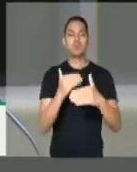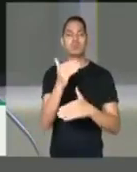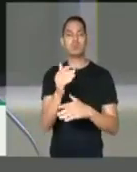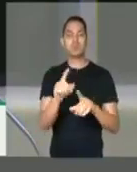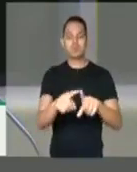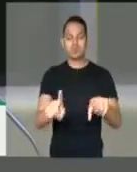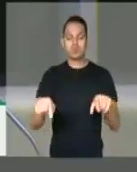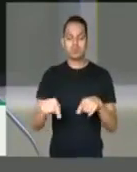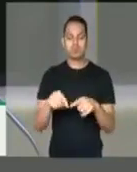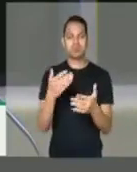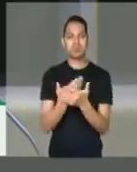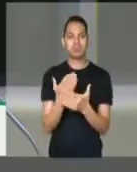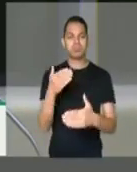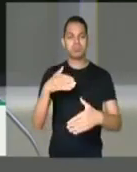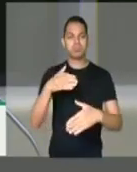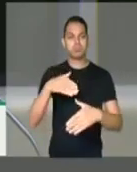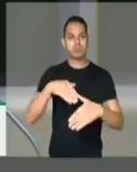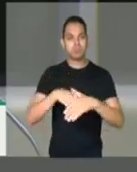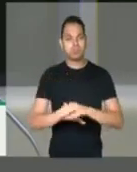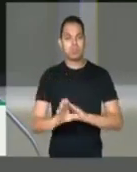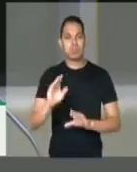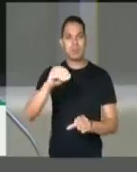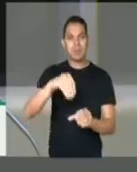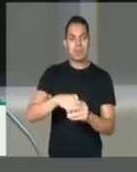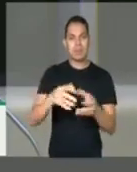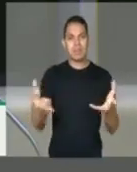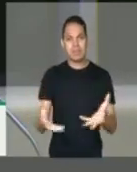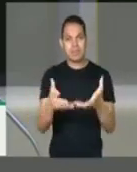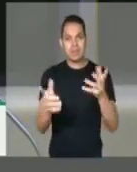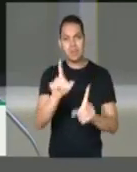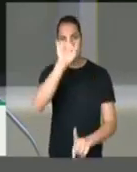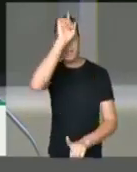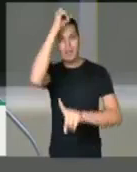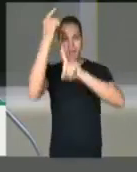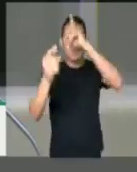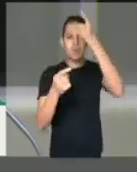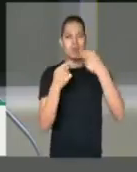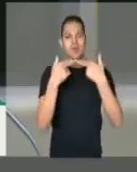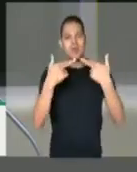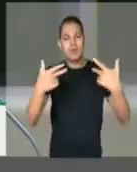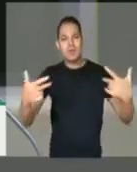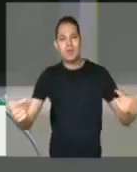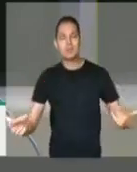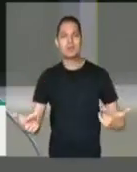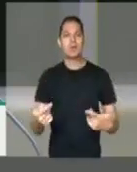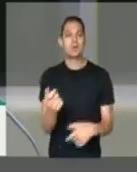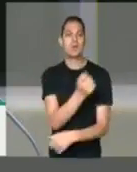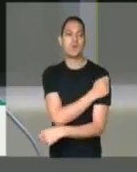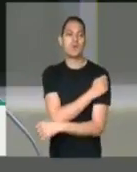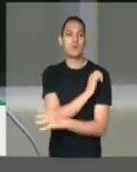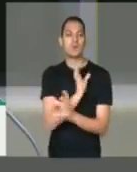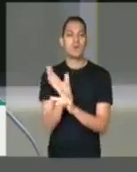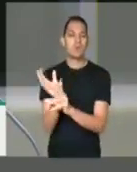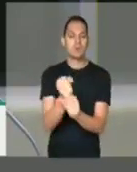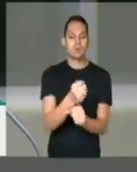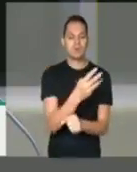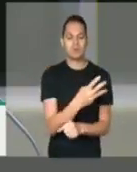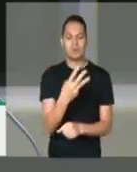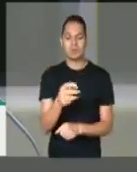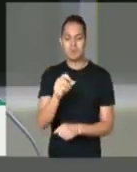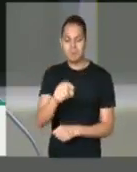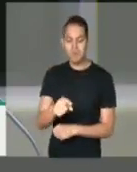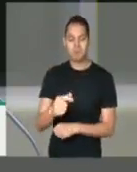de aula, que incentiva a criatividade, a inovação e a excelência dos mais de 33 mil alunos